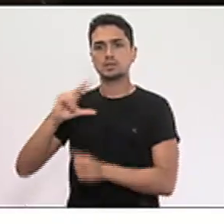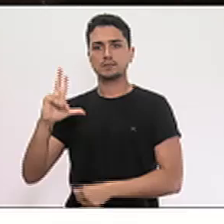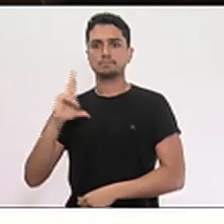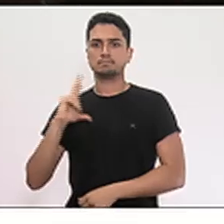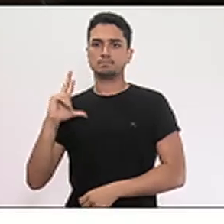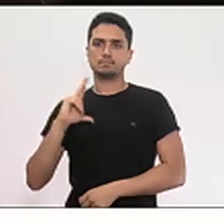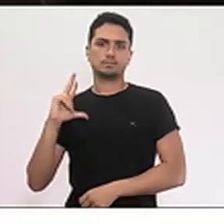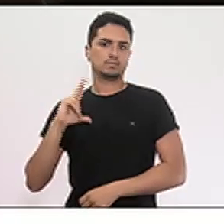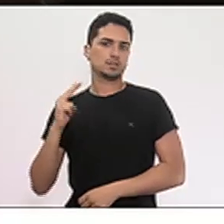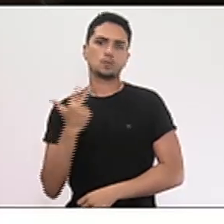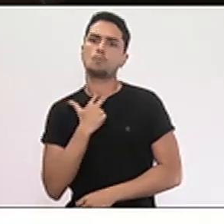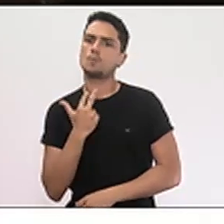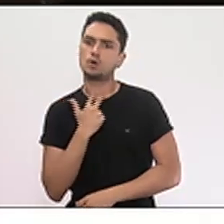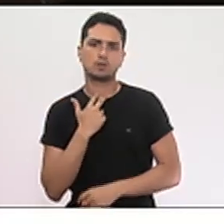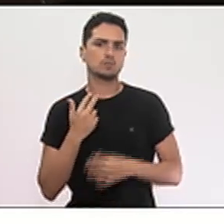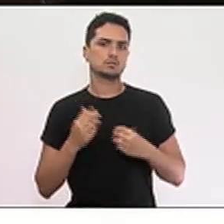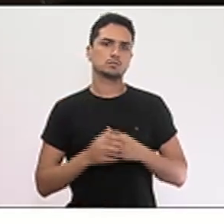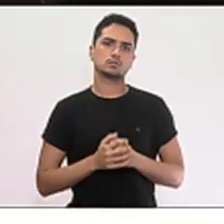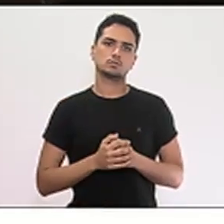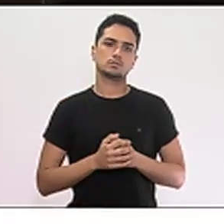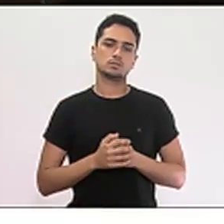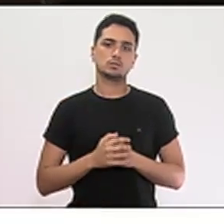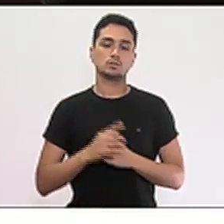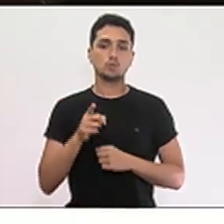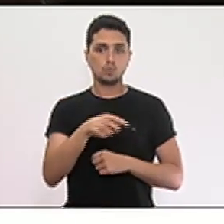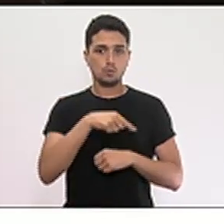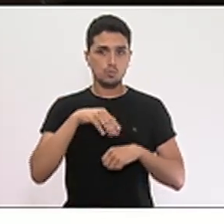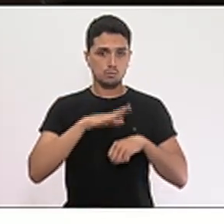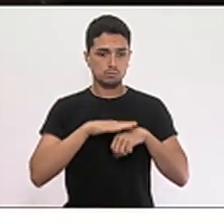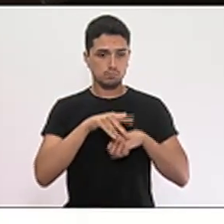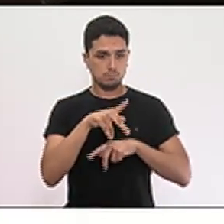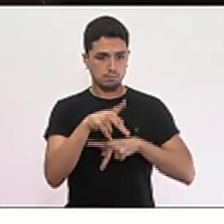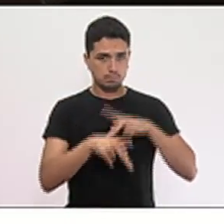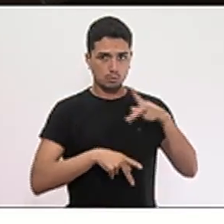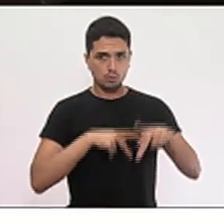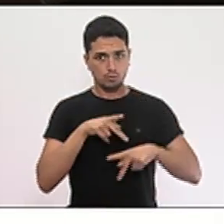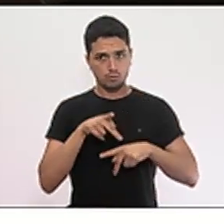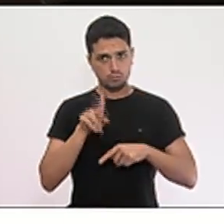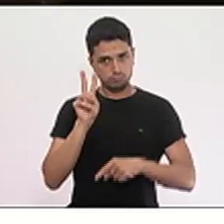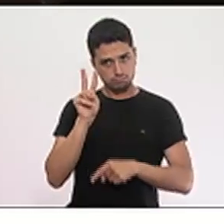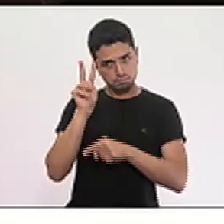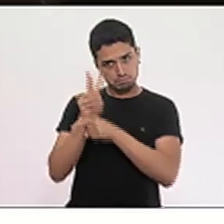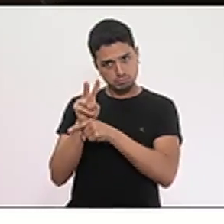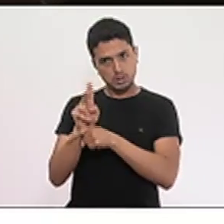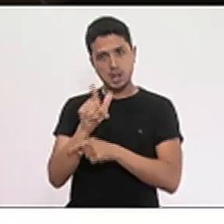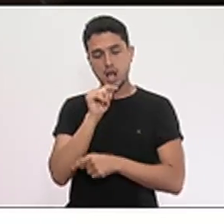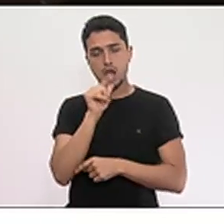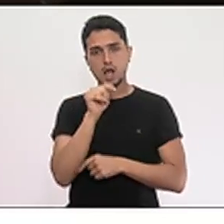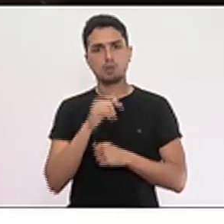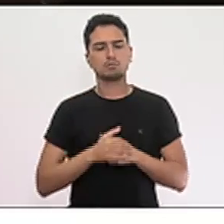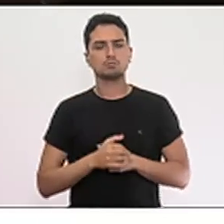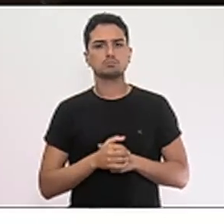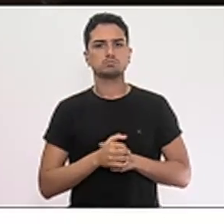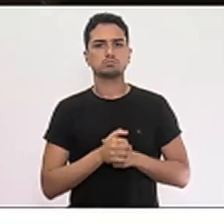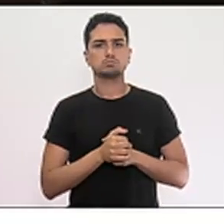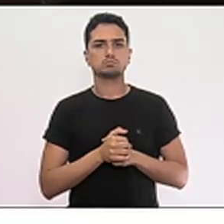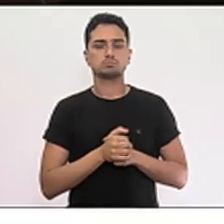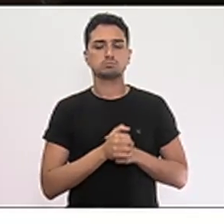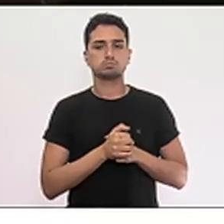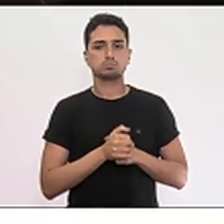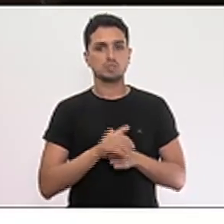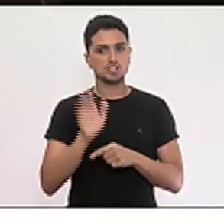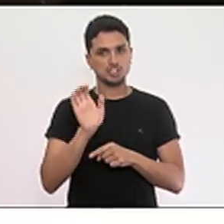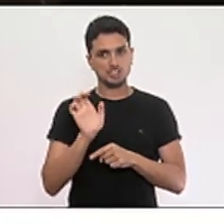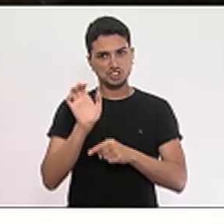temos soberania sobre ela. Isso fere não só a soberania do